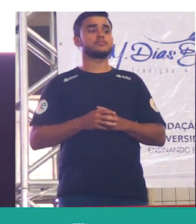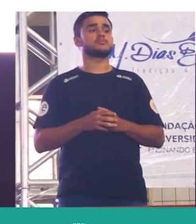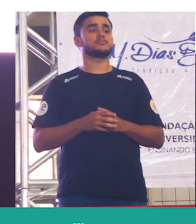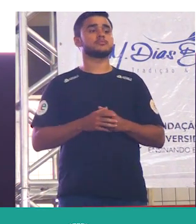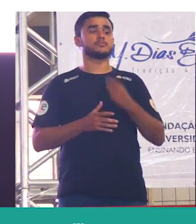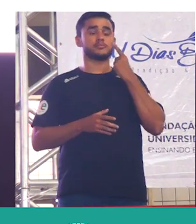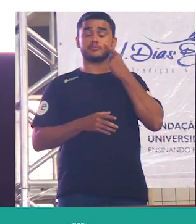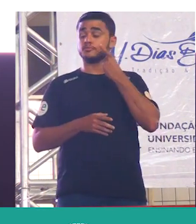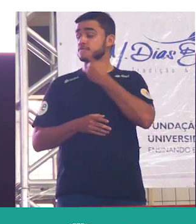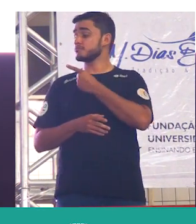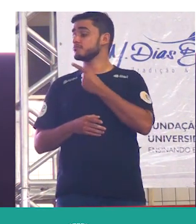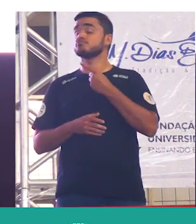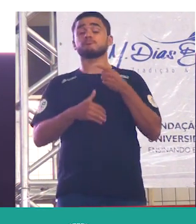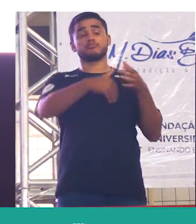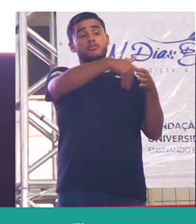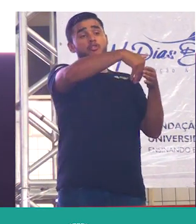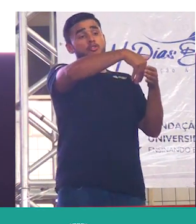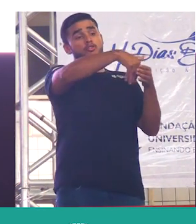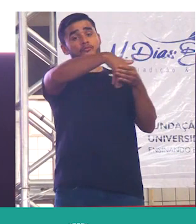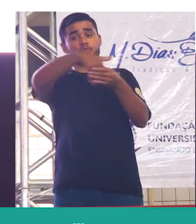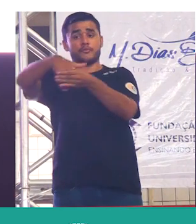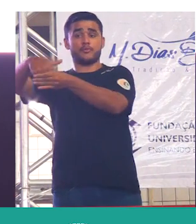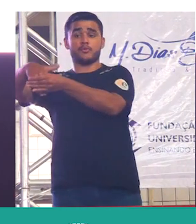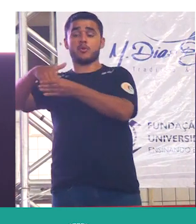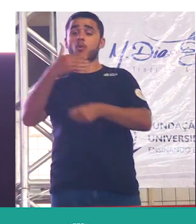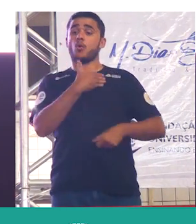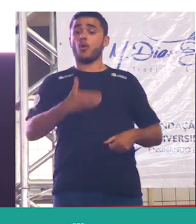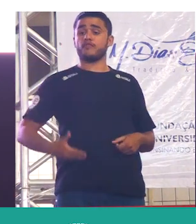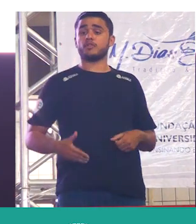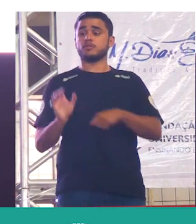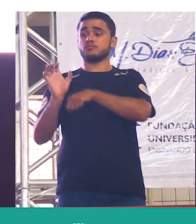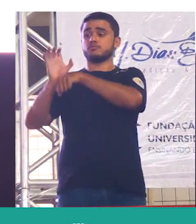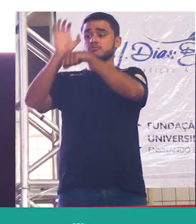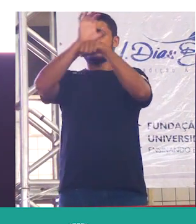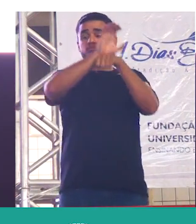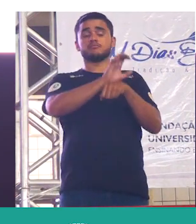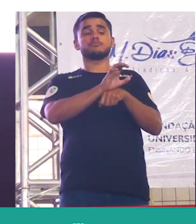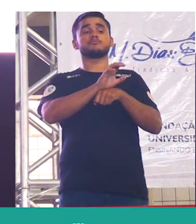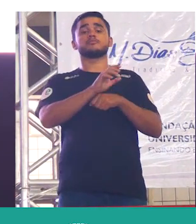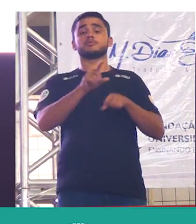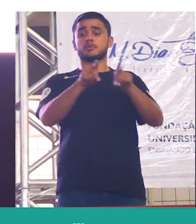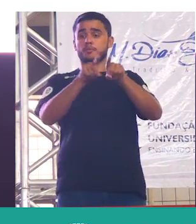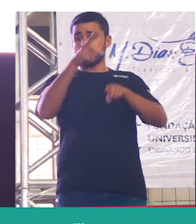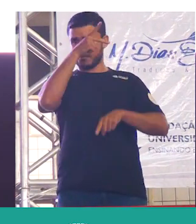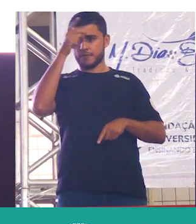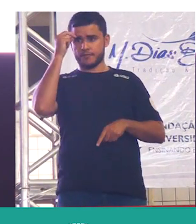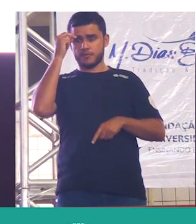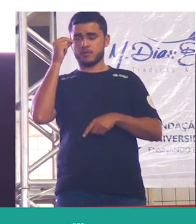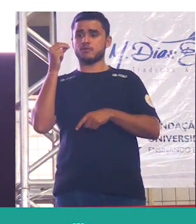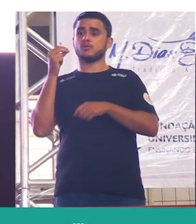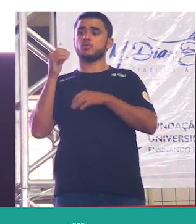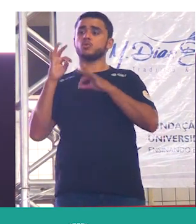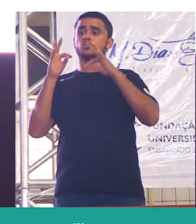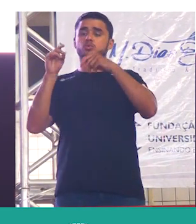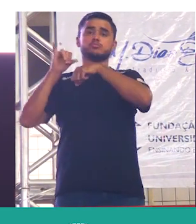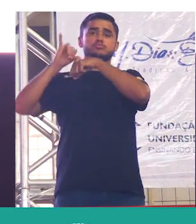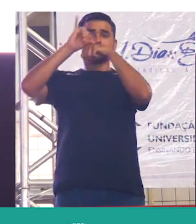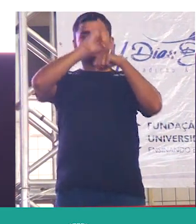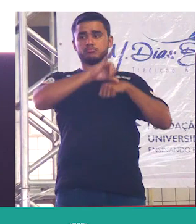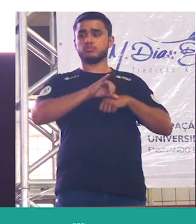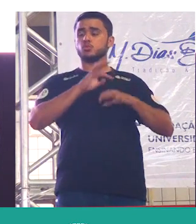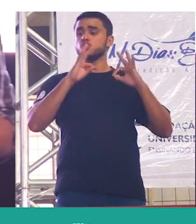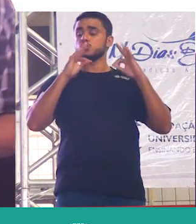as eleições para governadores e prefeitos de capitais indiretas.